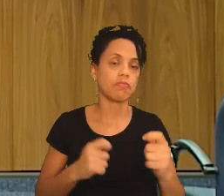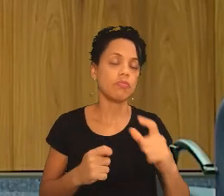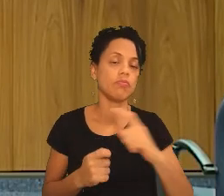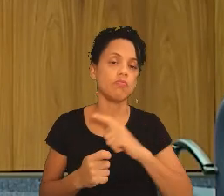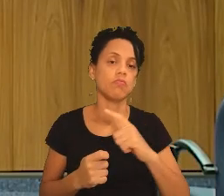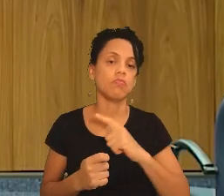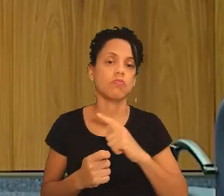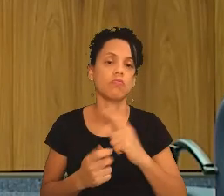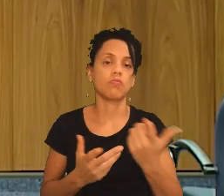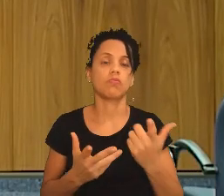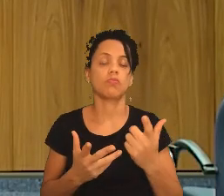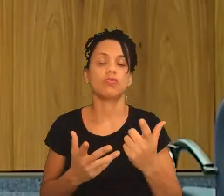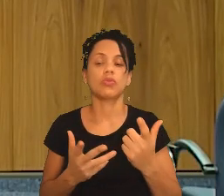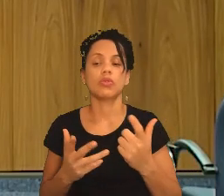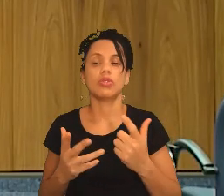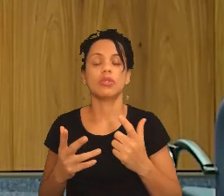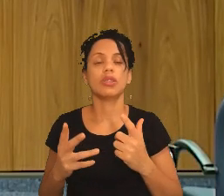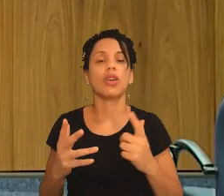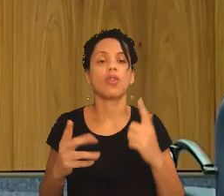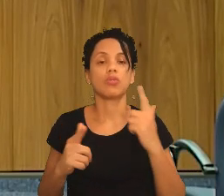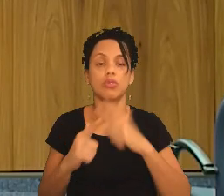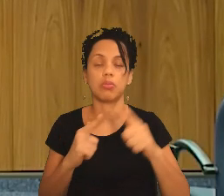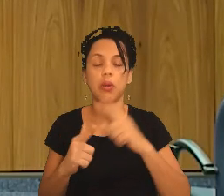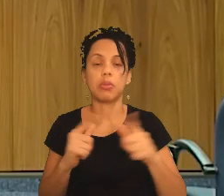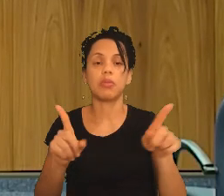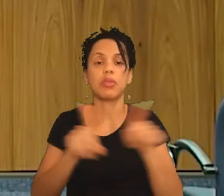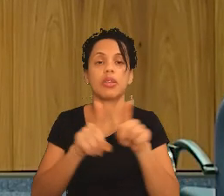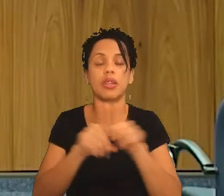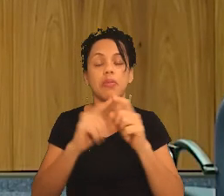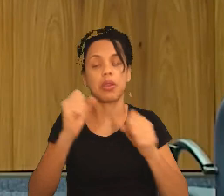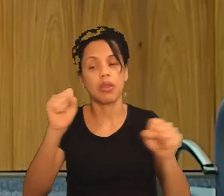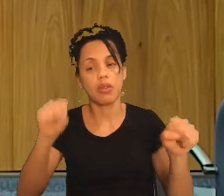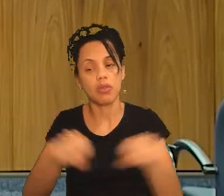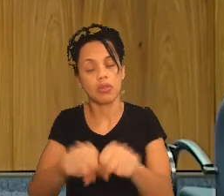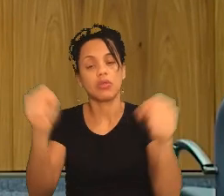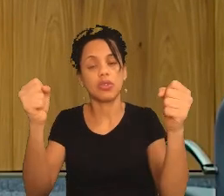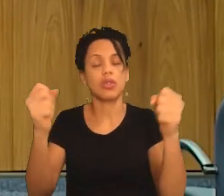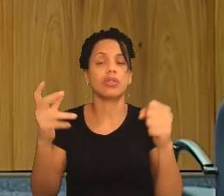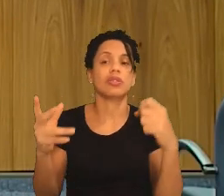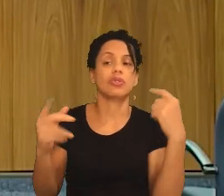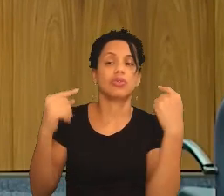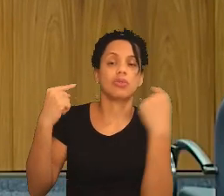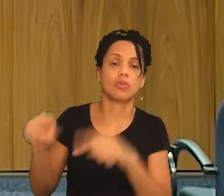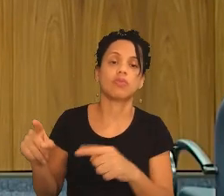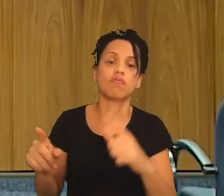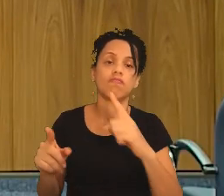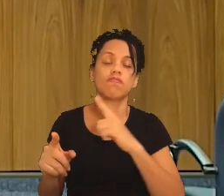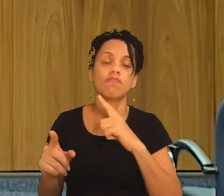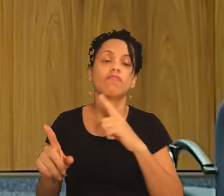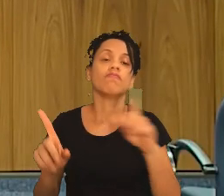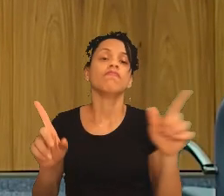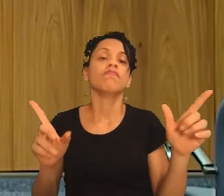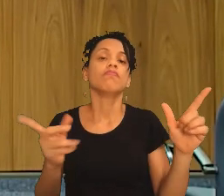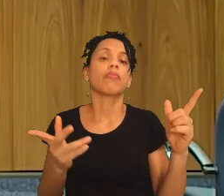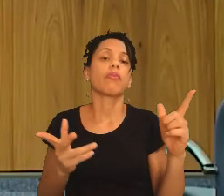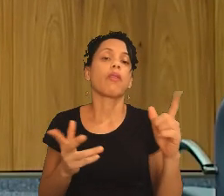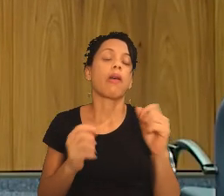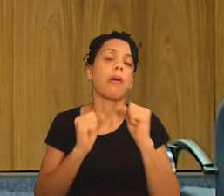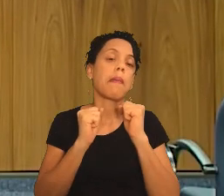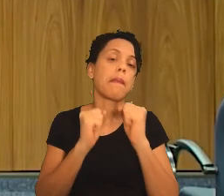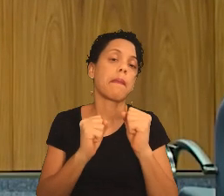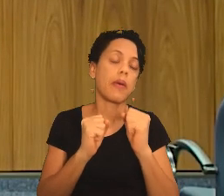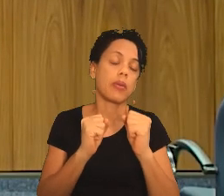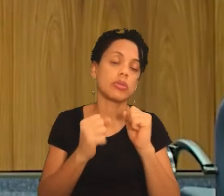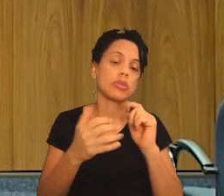de uma interiorização, de certas expansões de fronteiras econômicas que